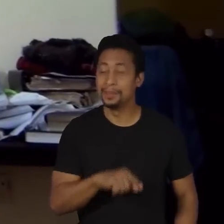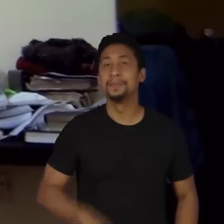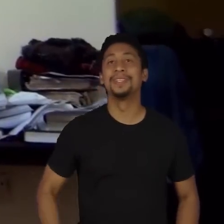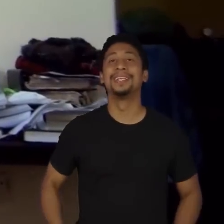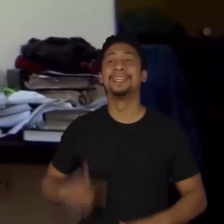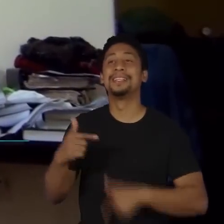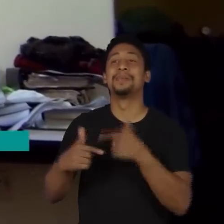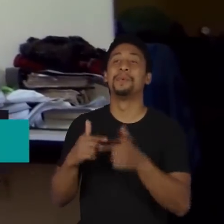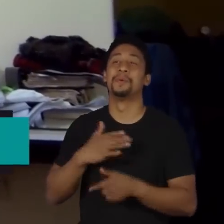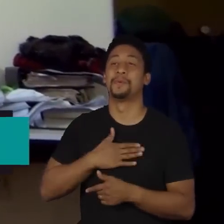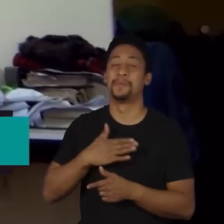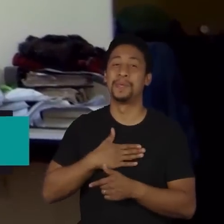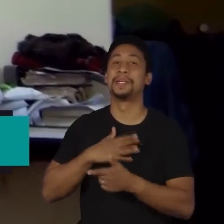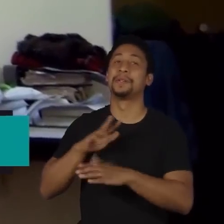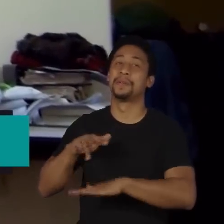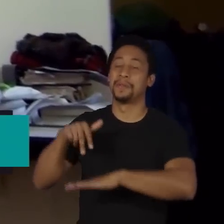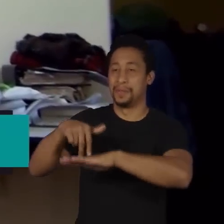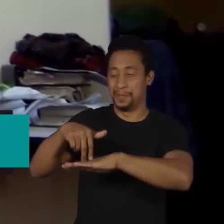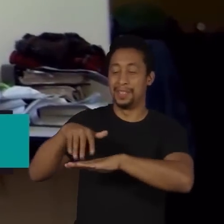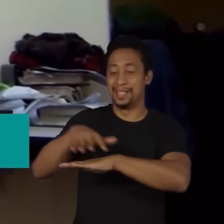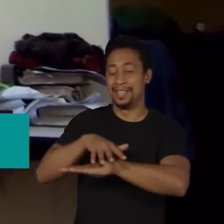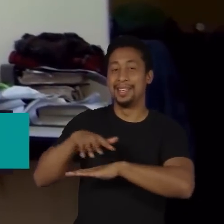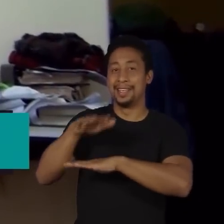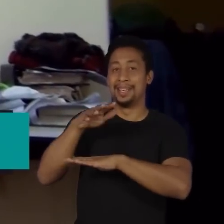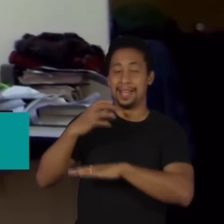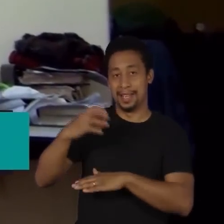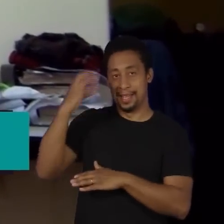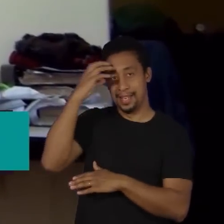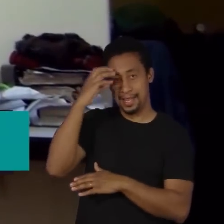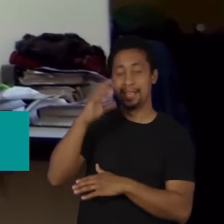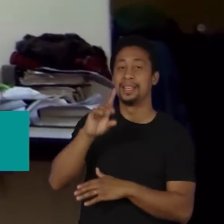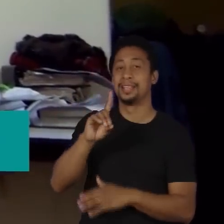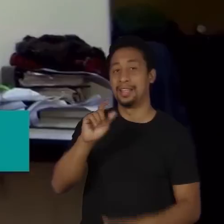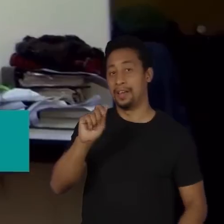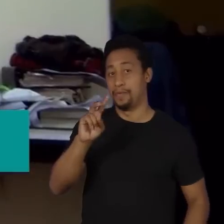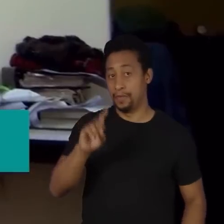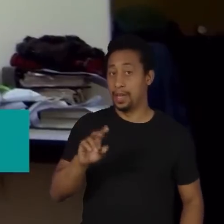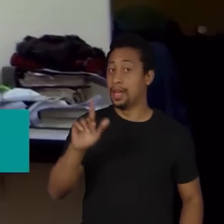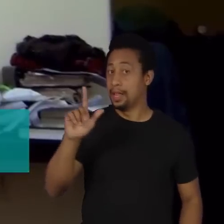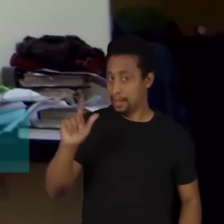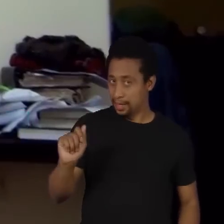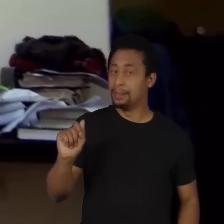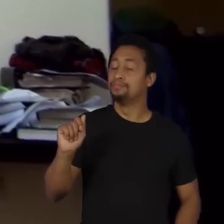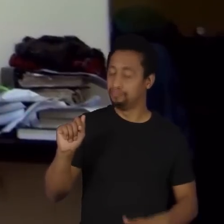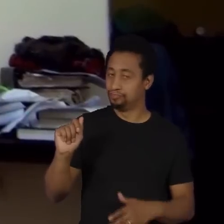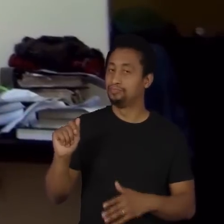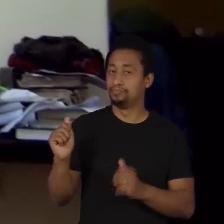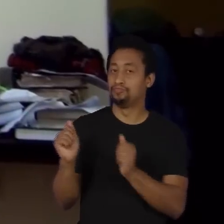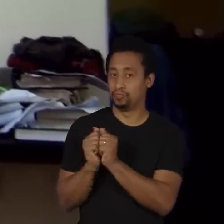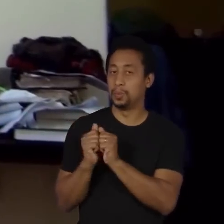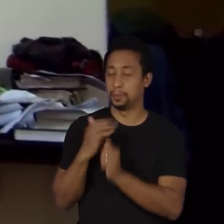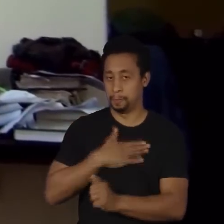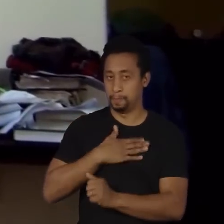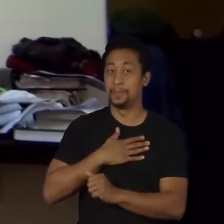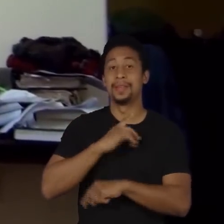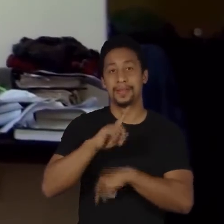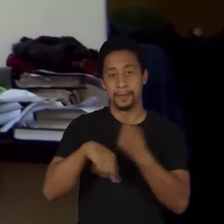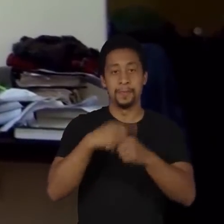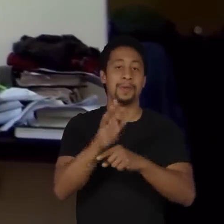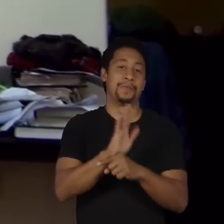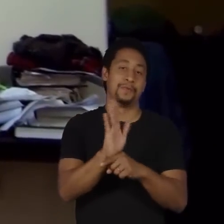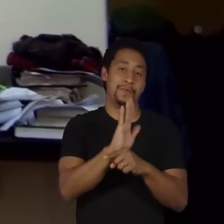Vela no palco. E depois ela, ao mesmo tempo, fez o filme